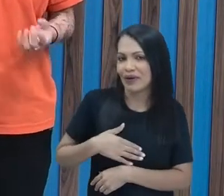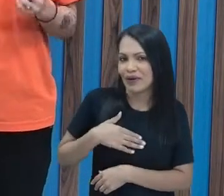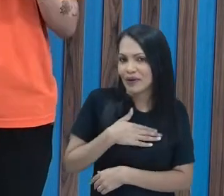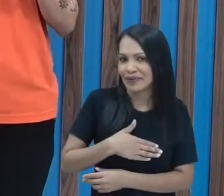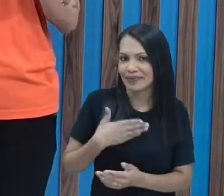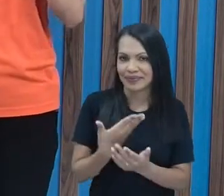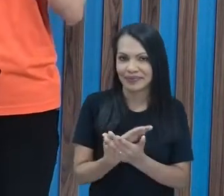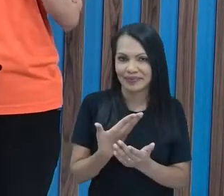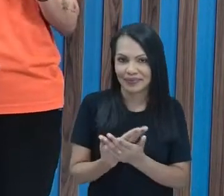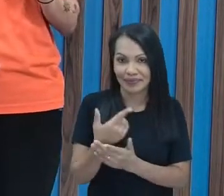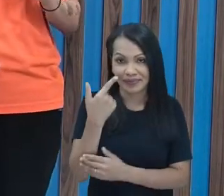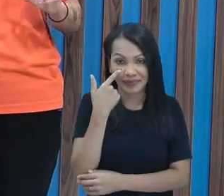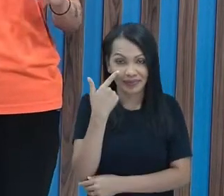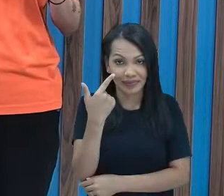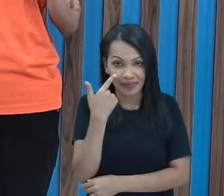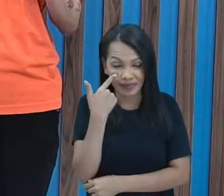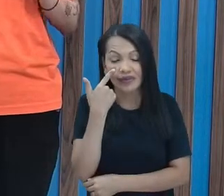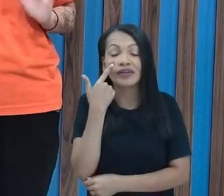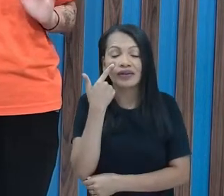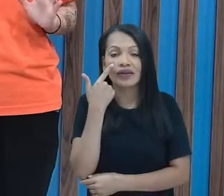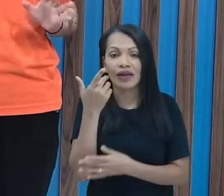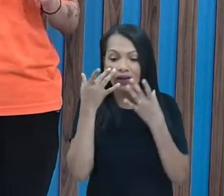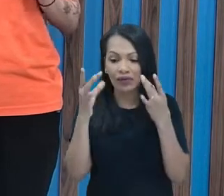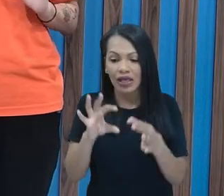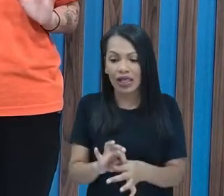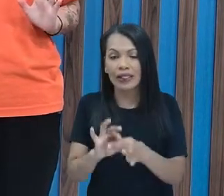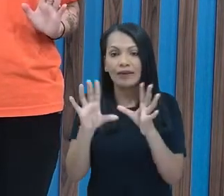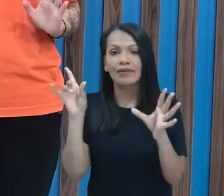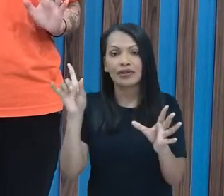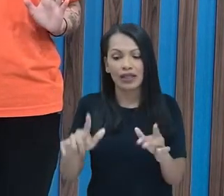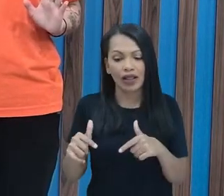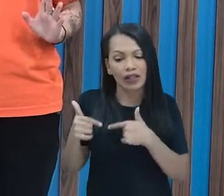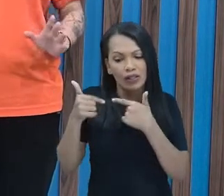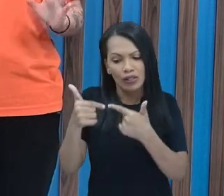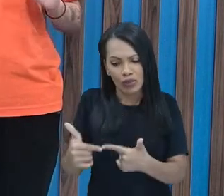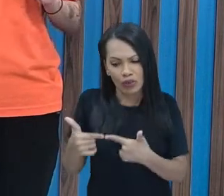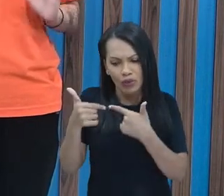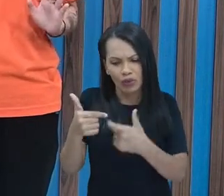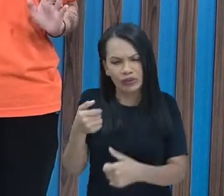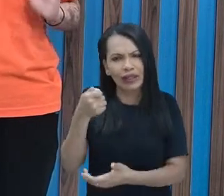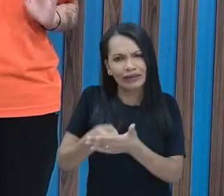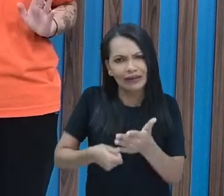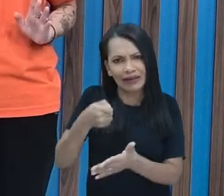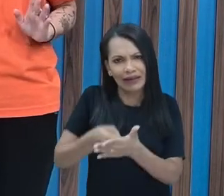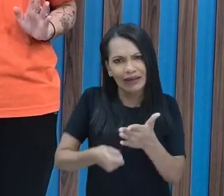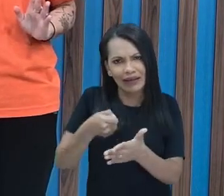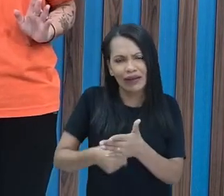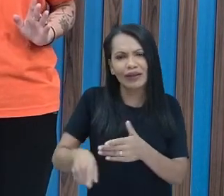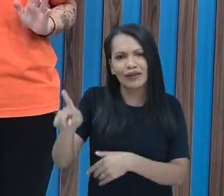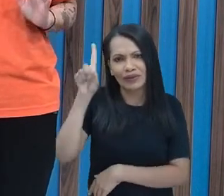aula. Olha, fiquem ligados que a liberdade é uma luta constante. Vamos exercer a nossa